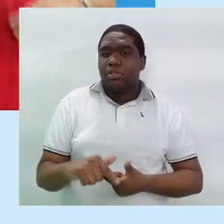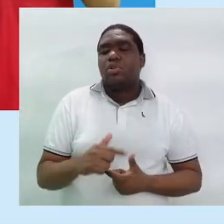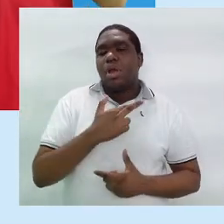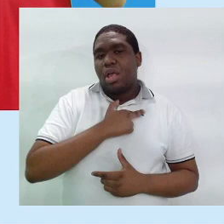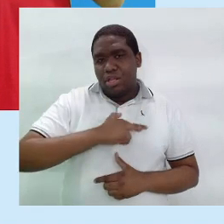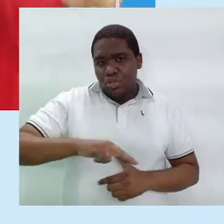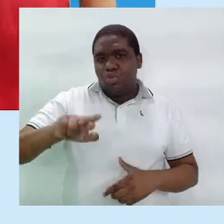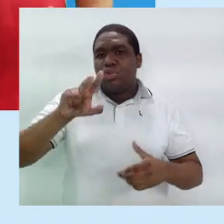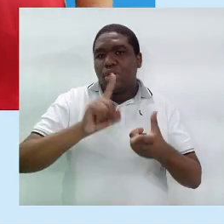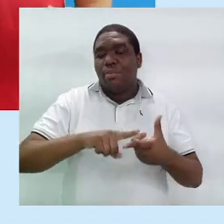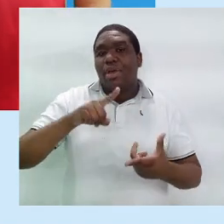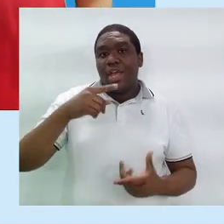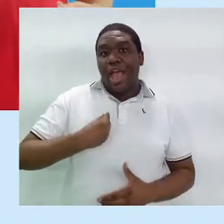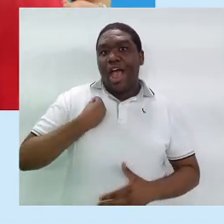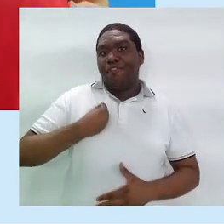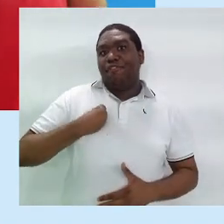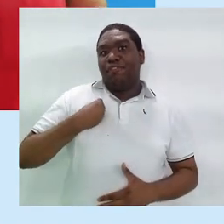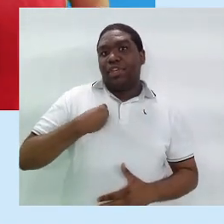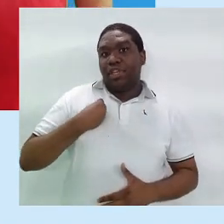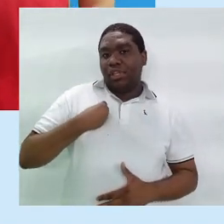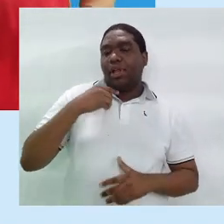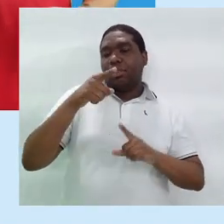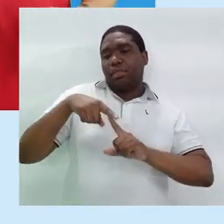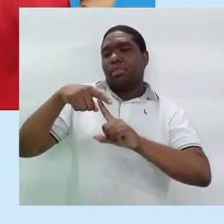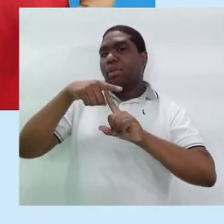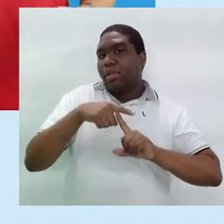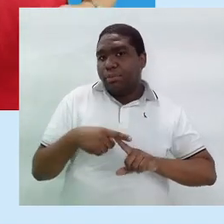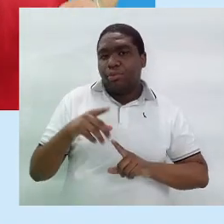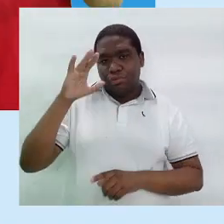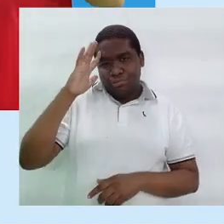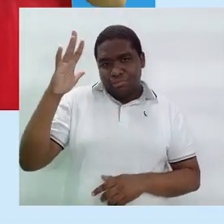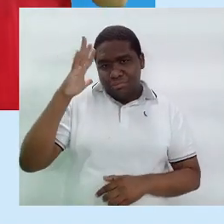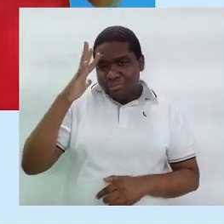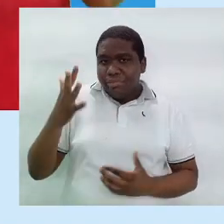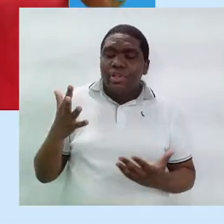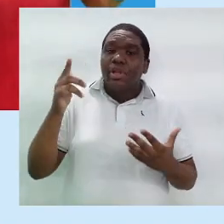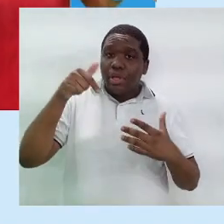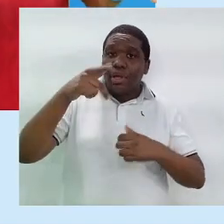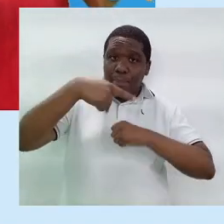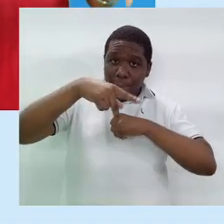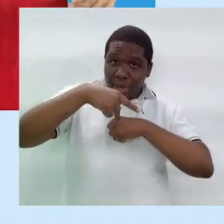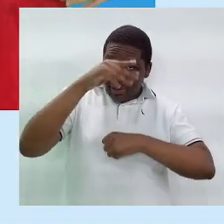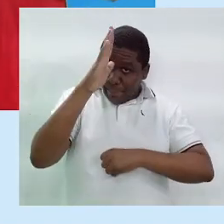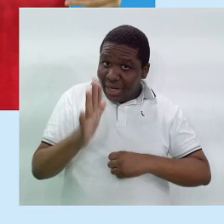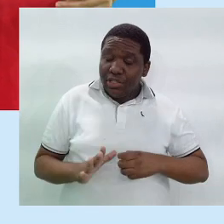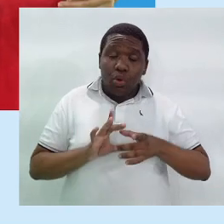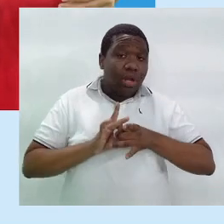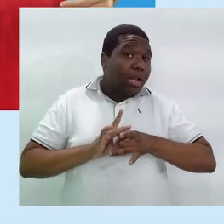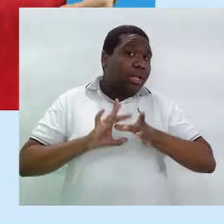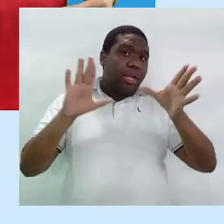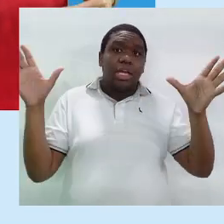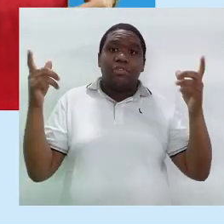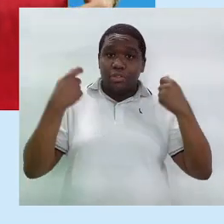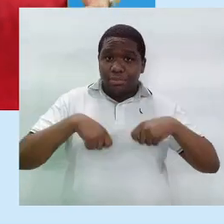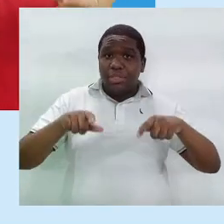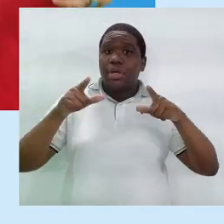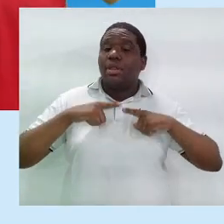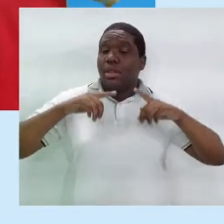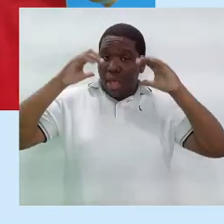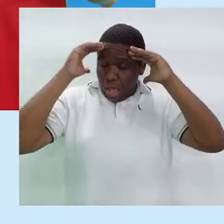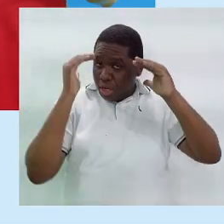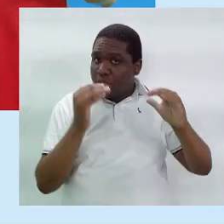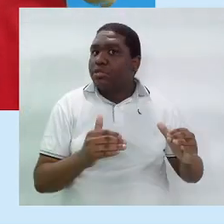e filosofias de vida. Lembrando sempre que o Brasil é um país laico, o respeito,